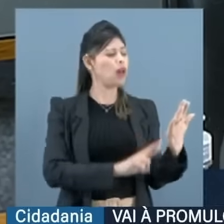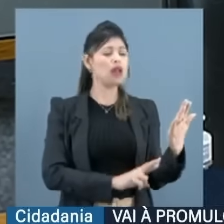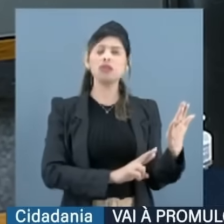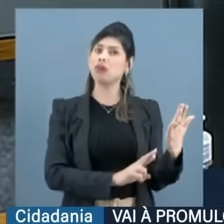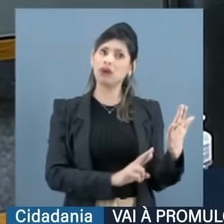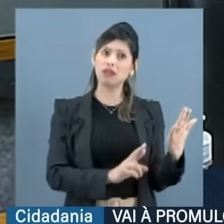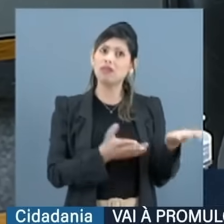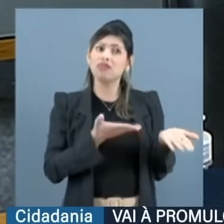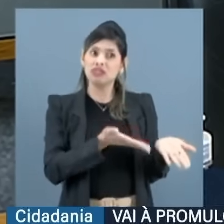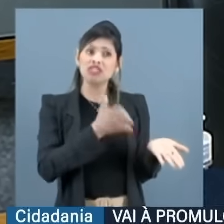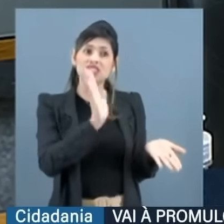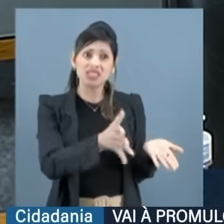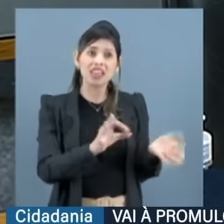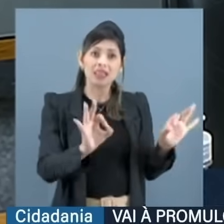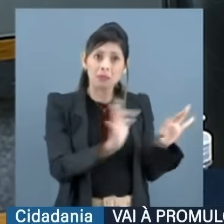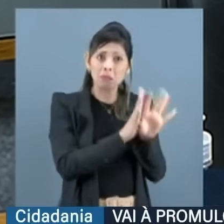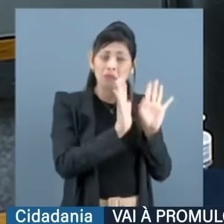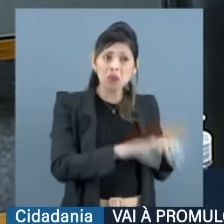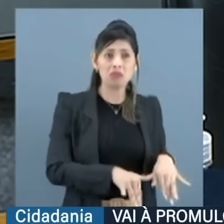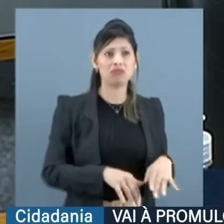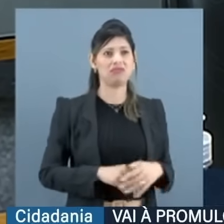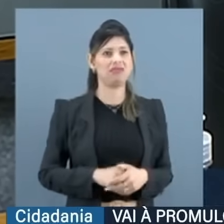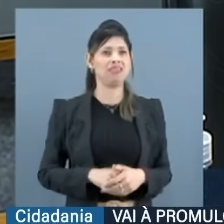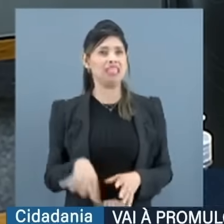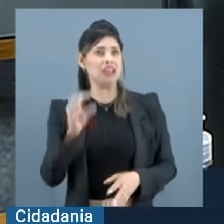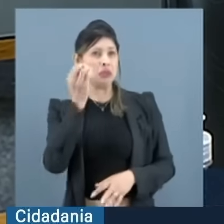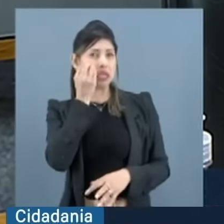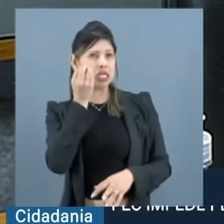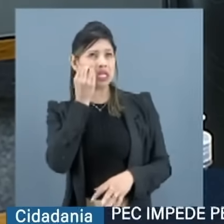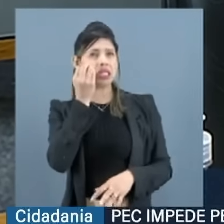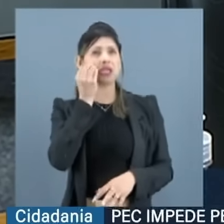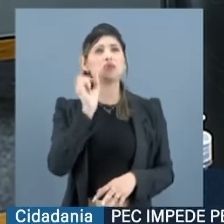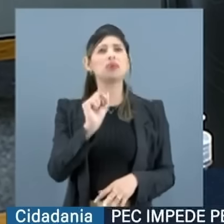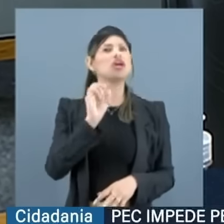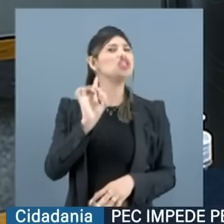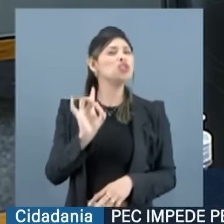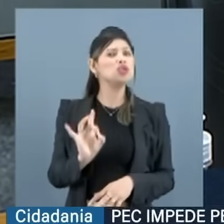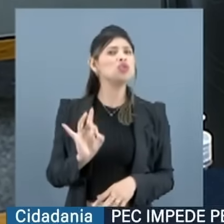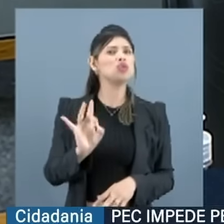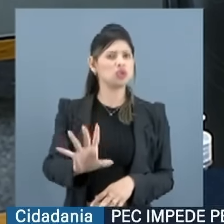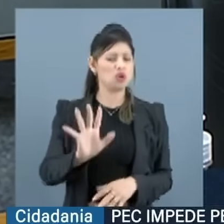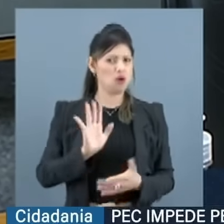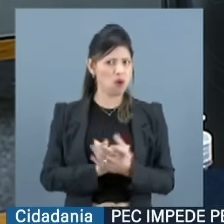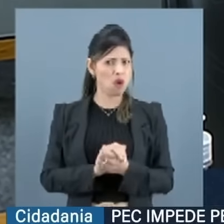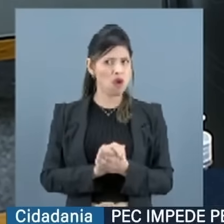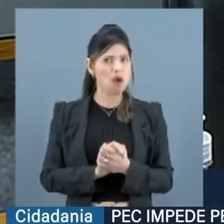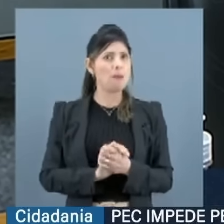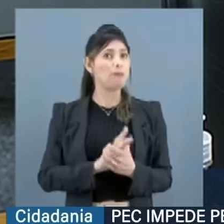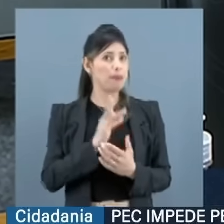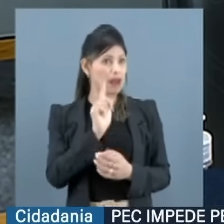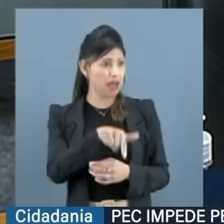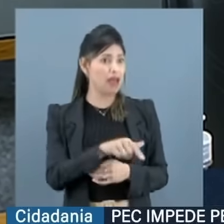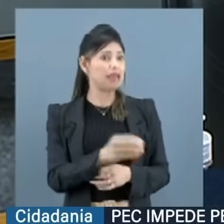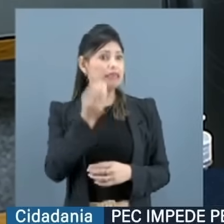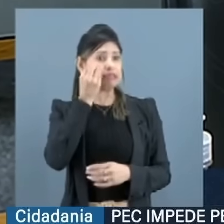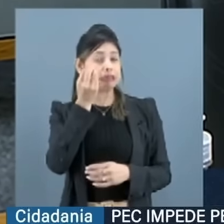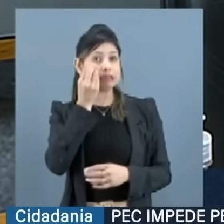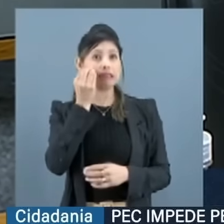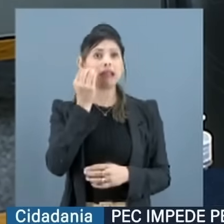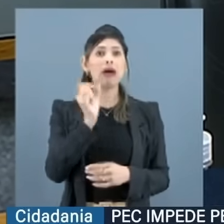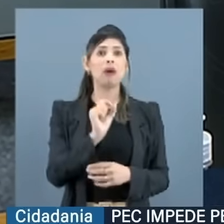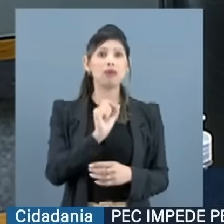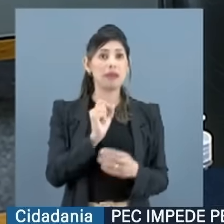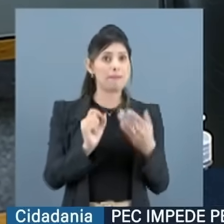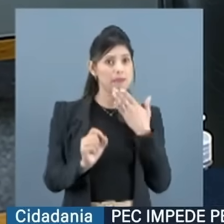O que estão tentando fazer agora é dar sustentação ao relatório, buscando de todas as formas, e acho que estão desesperados, porque não estão